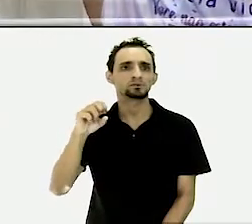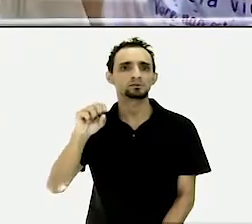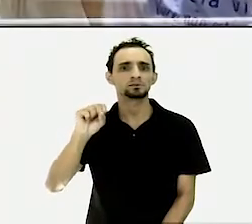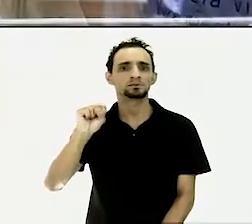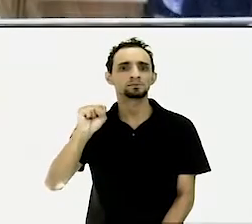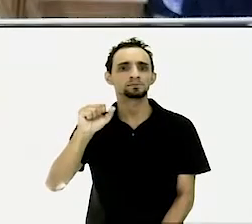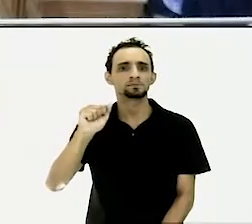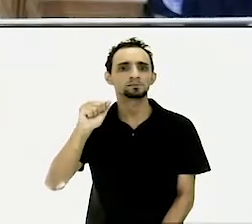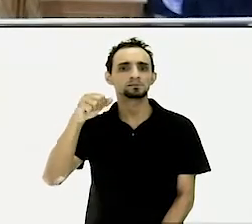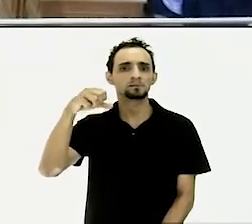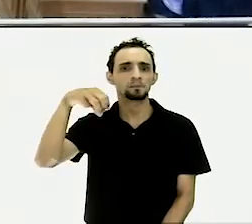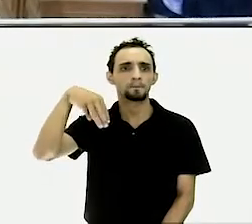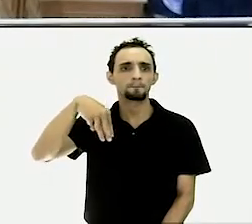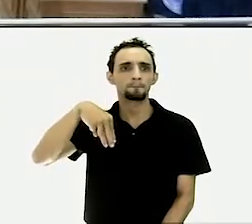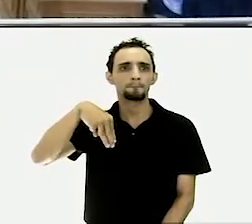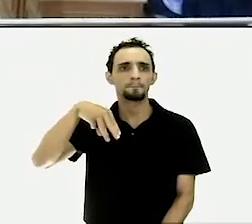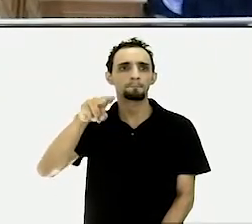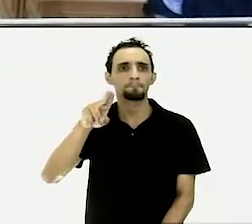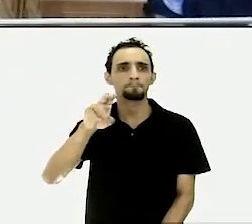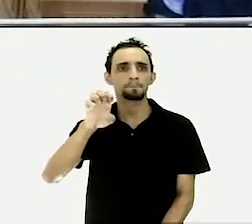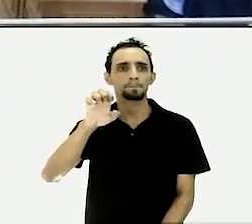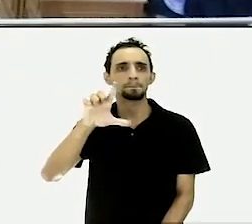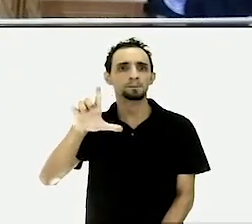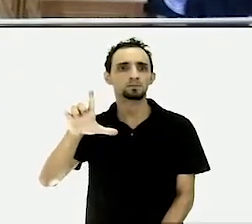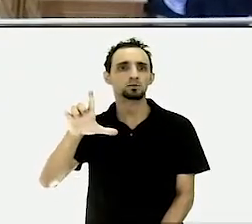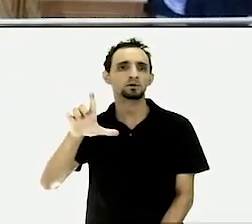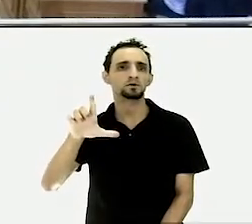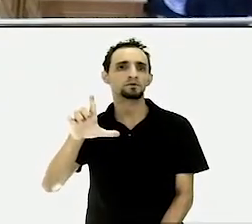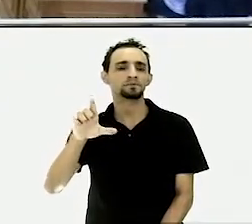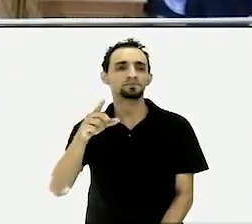de 17 anos, chamado Mike M., em